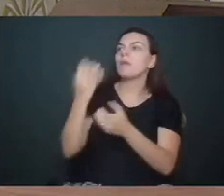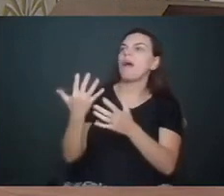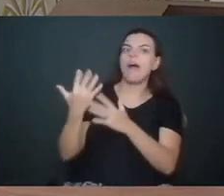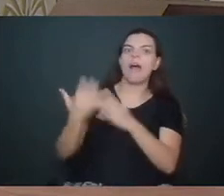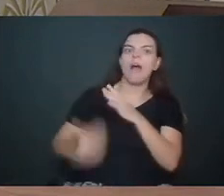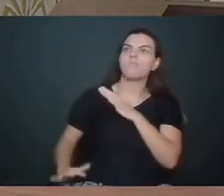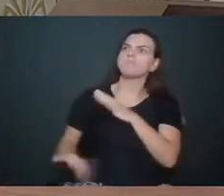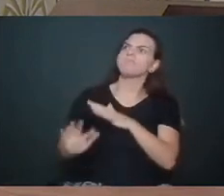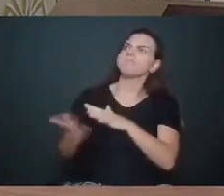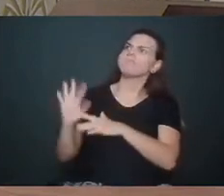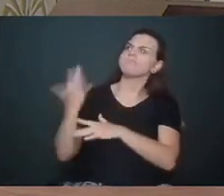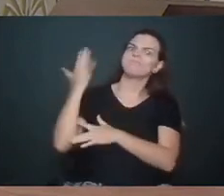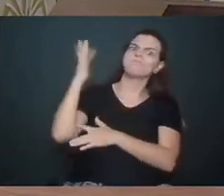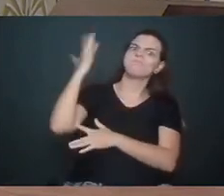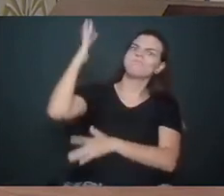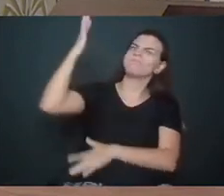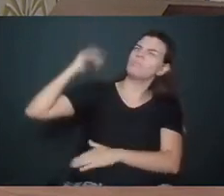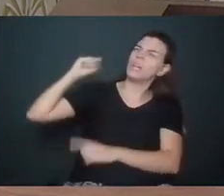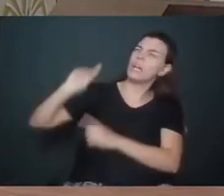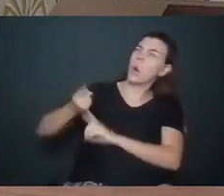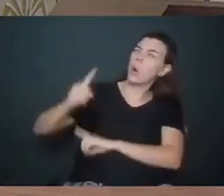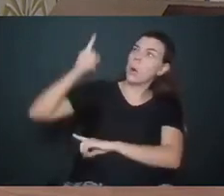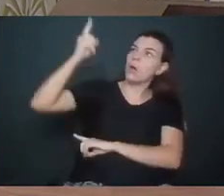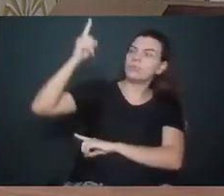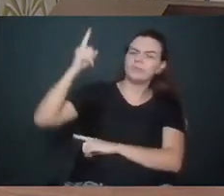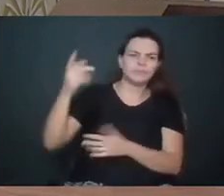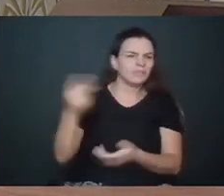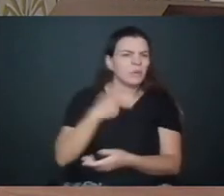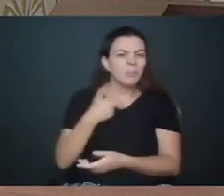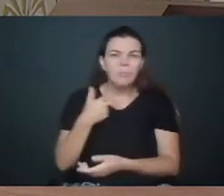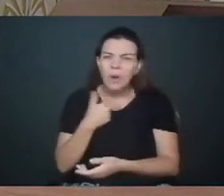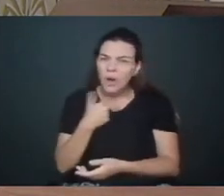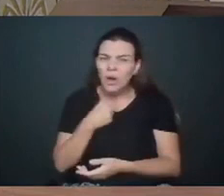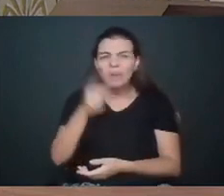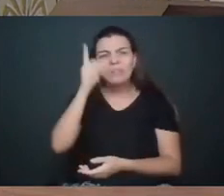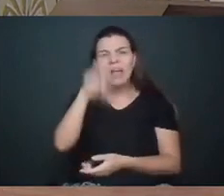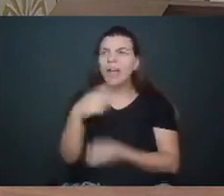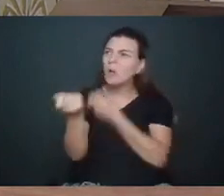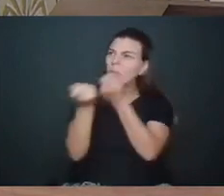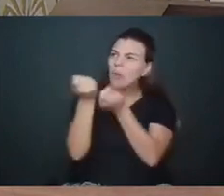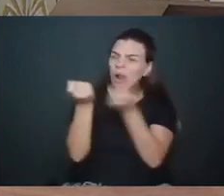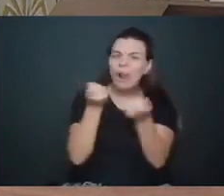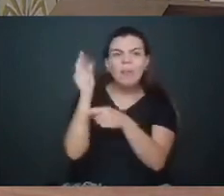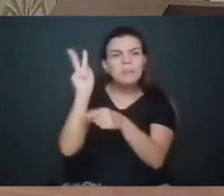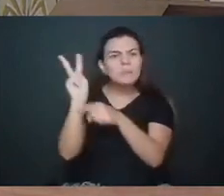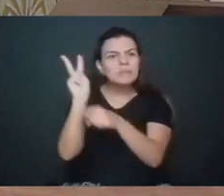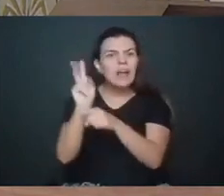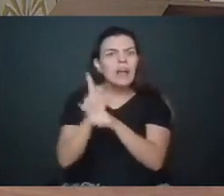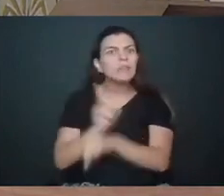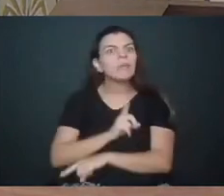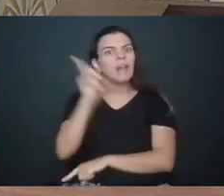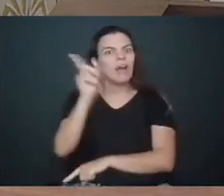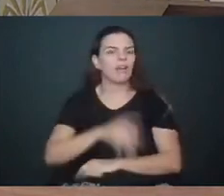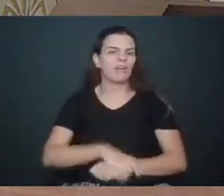é, não pode, é manejado. Não pode. Segundo, tem mais às vezes do que aqui, mas